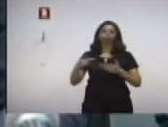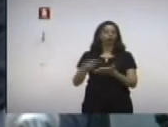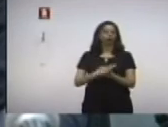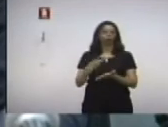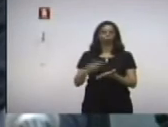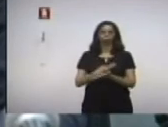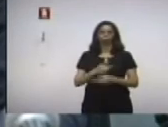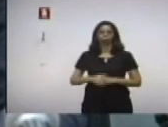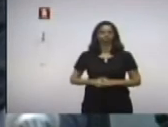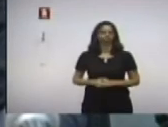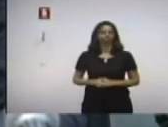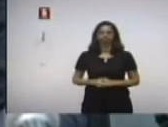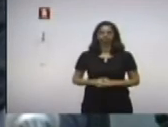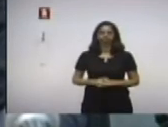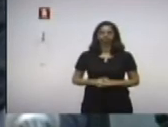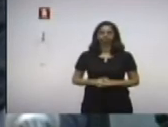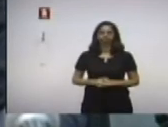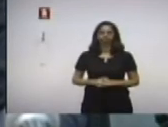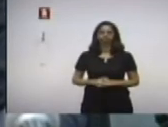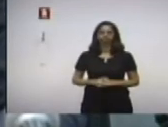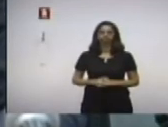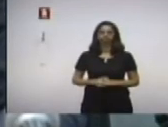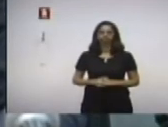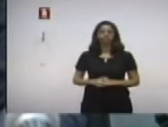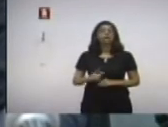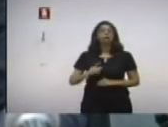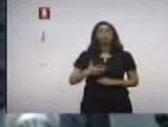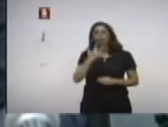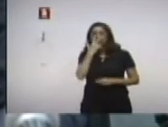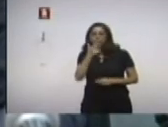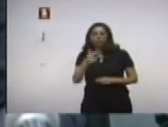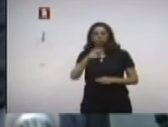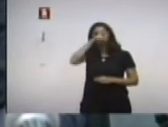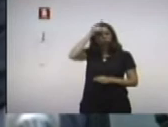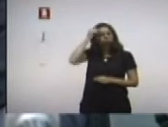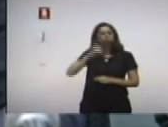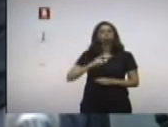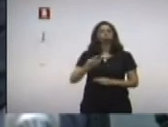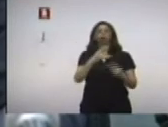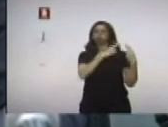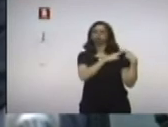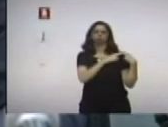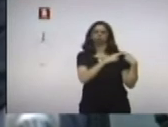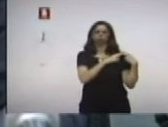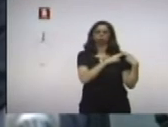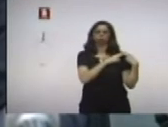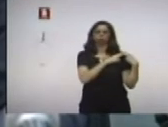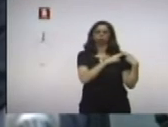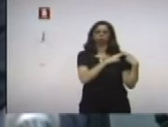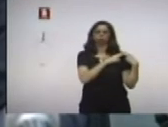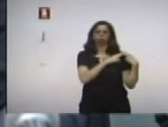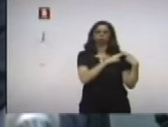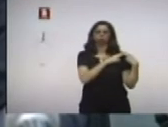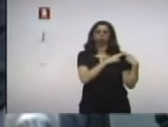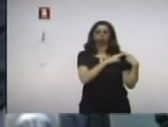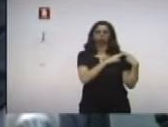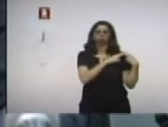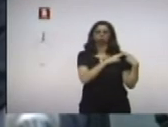superestimados de uma maneira diria até e responsável por parte da administração meu voto é contrário